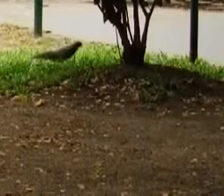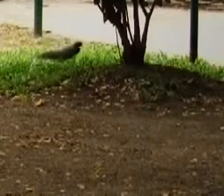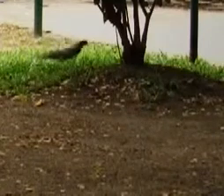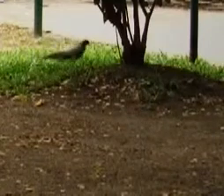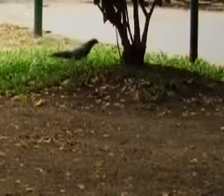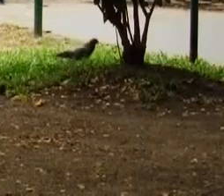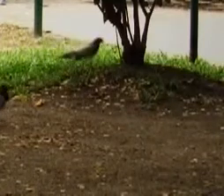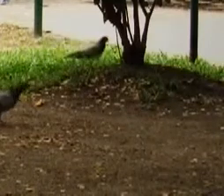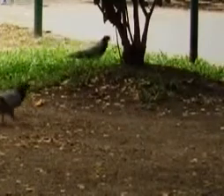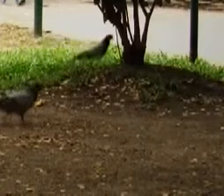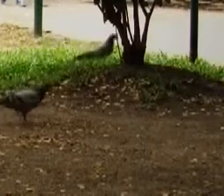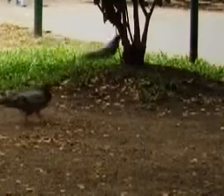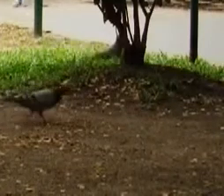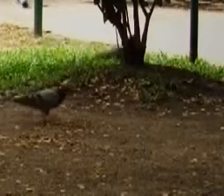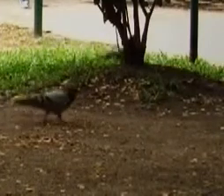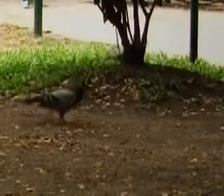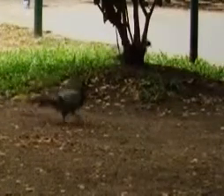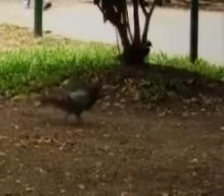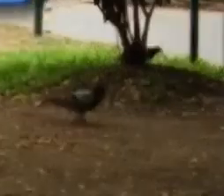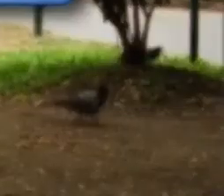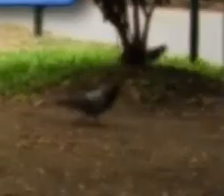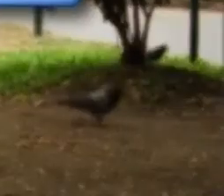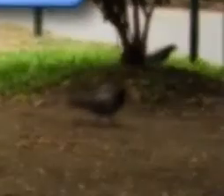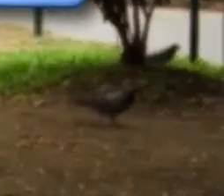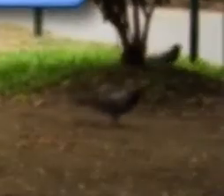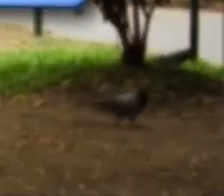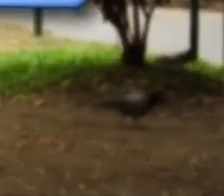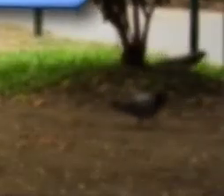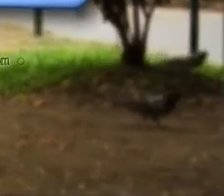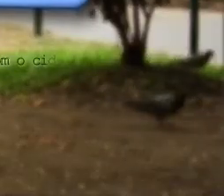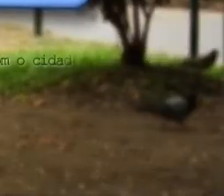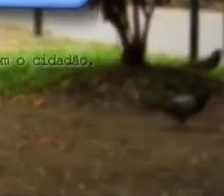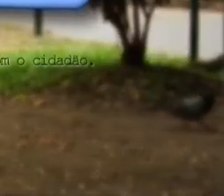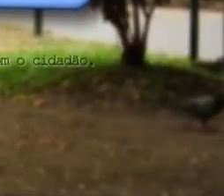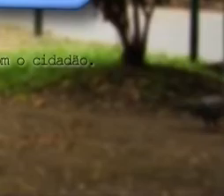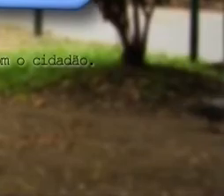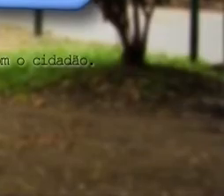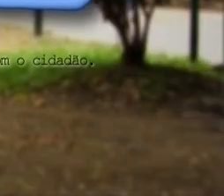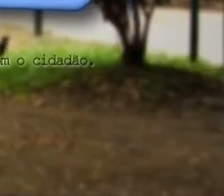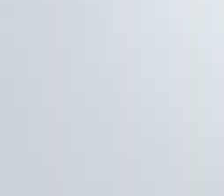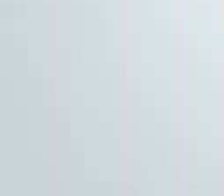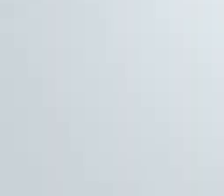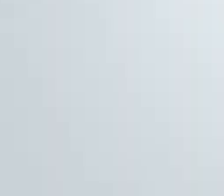TV Câmara Pelotas, cada vez mais conectada com o cidadão.